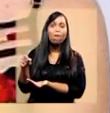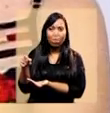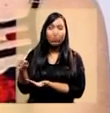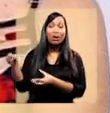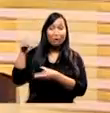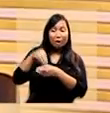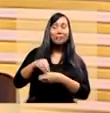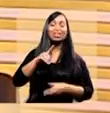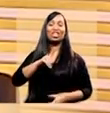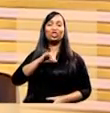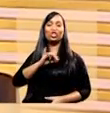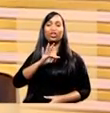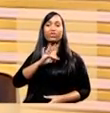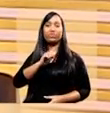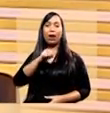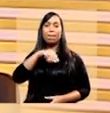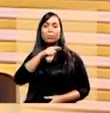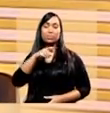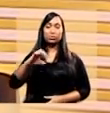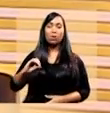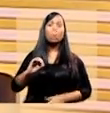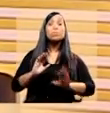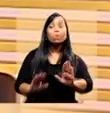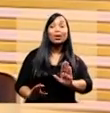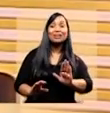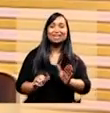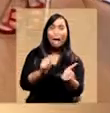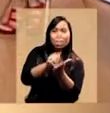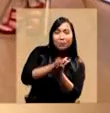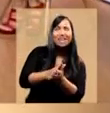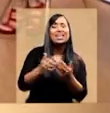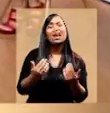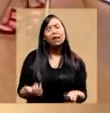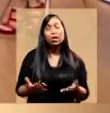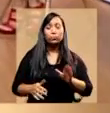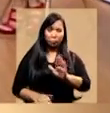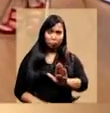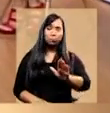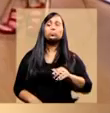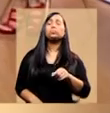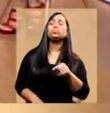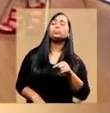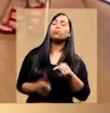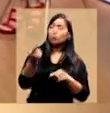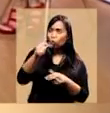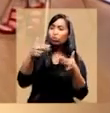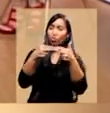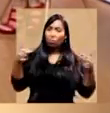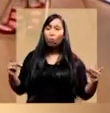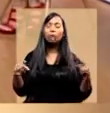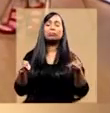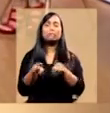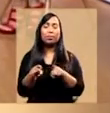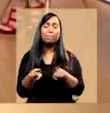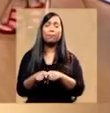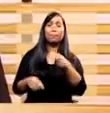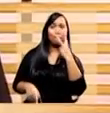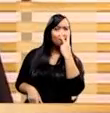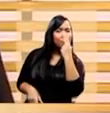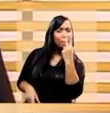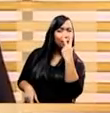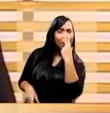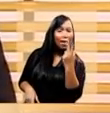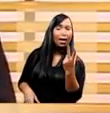na difamação. Cuja pena é leve, né? Doutora Dálice, uma outra situação que